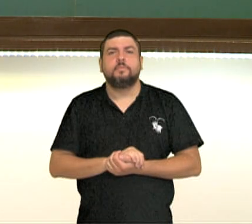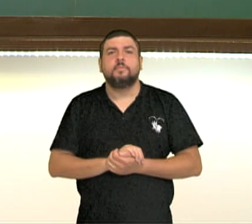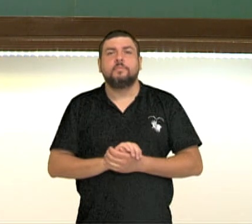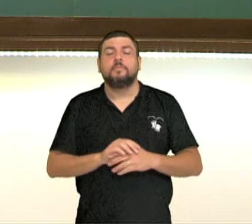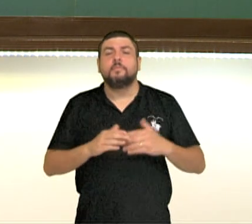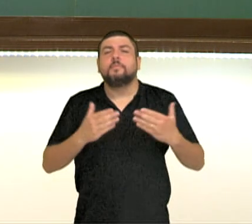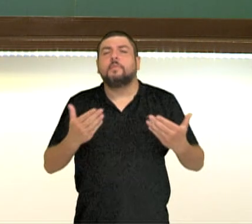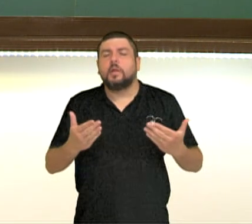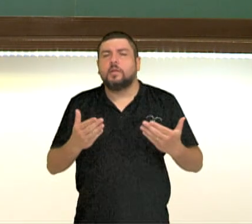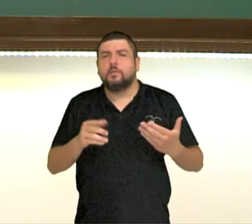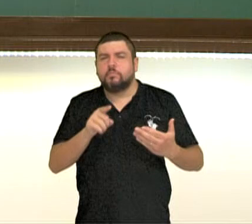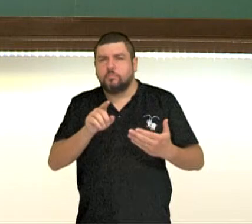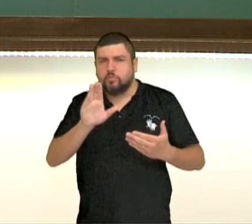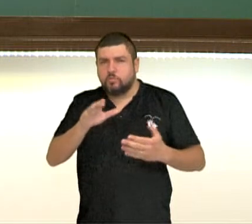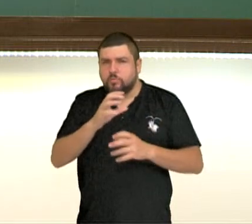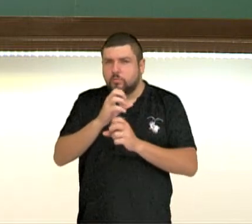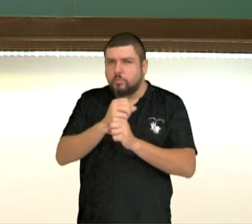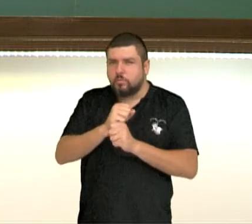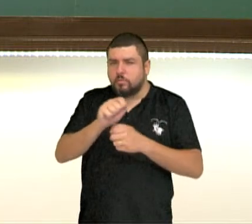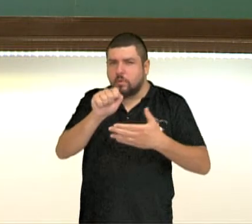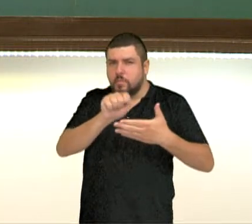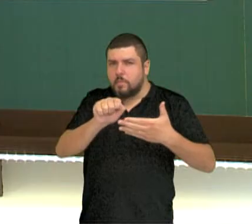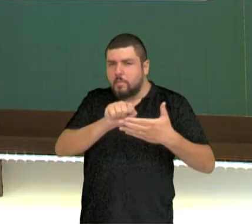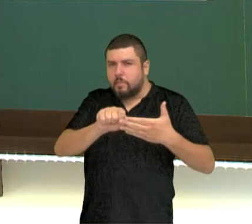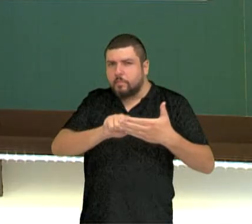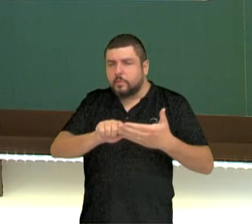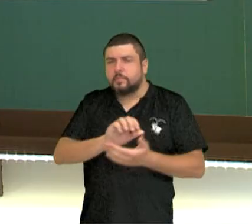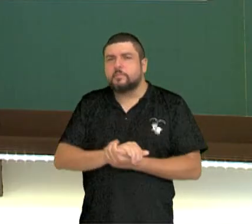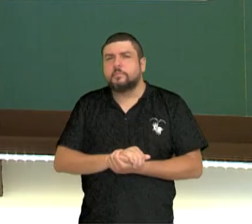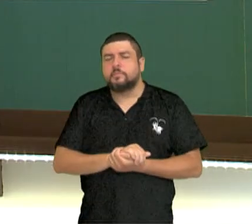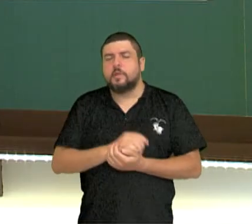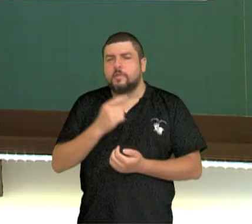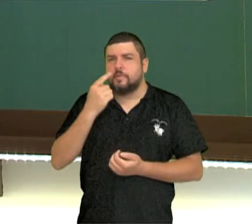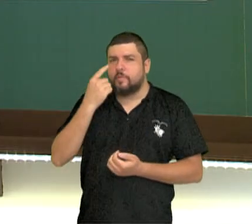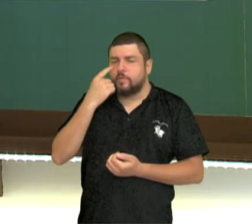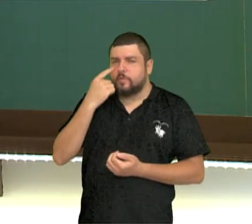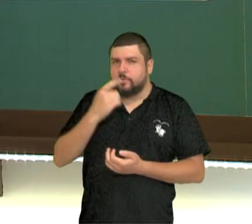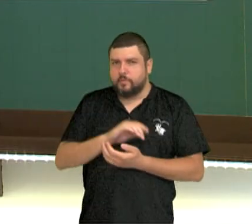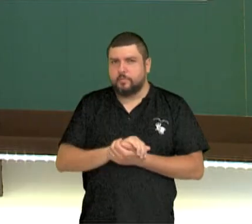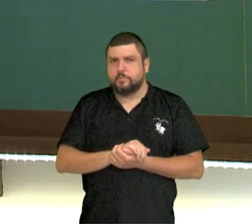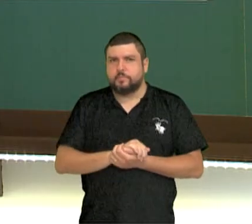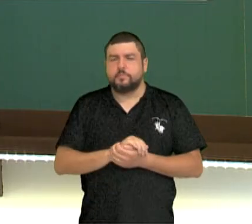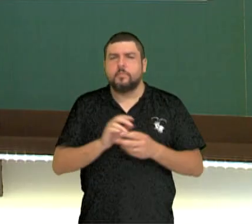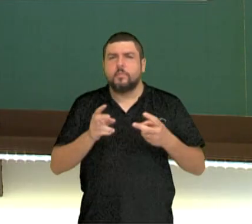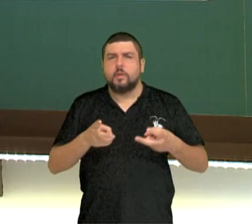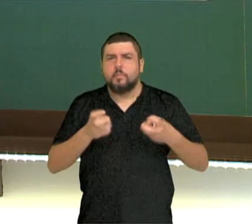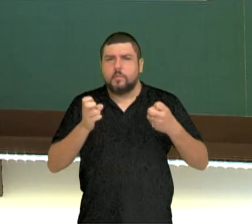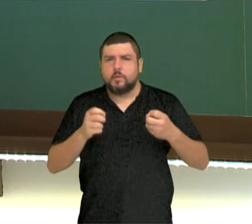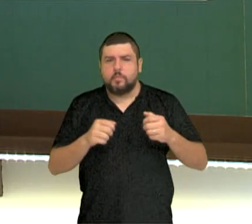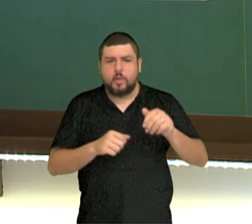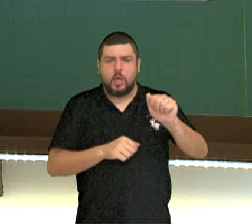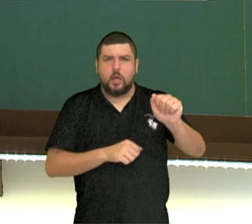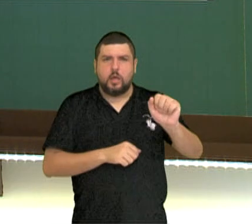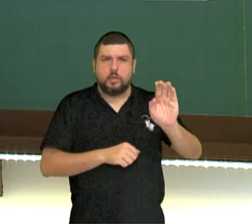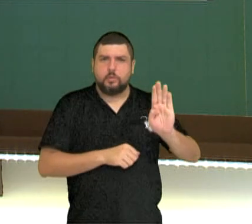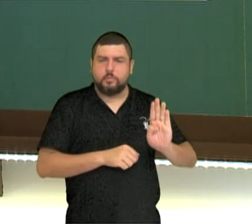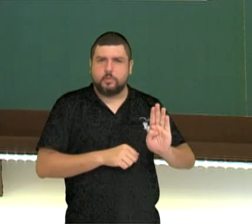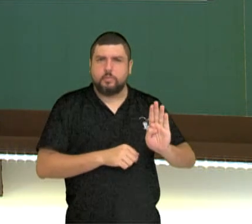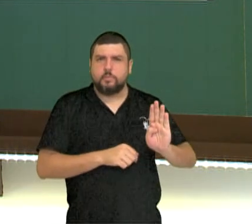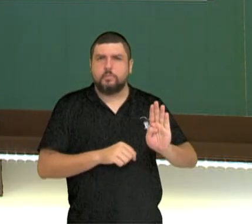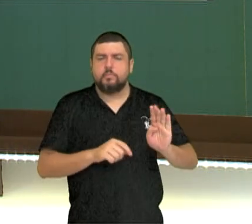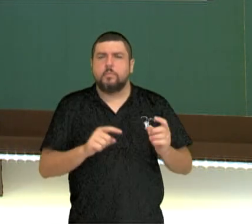E aí, turminha, resolveu o exercício? Vamos conferir juntos? Então, observando essas reações químicas aqui, você